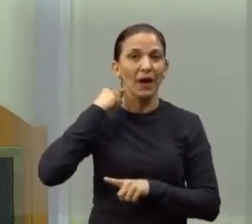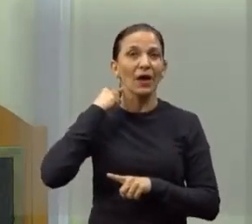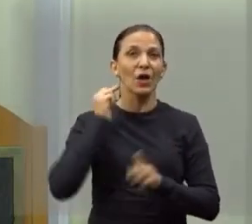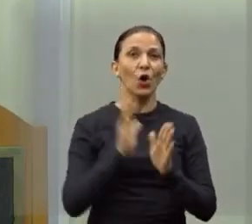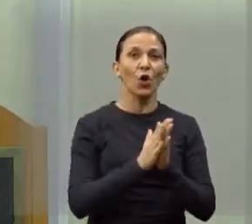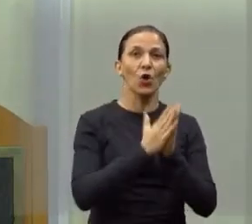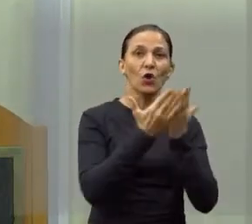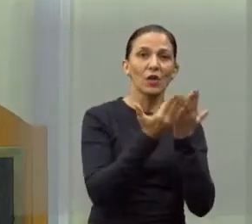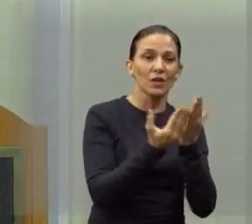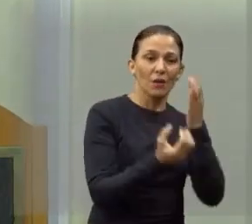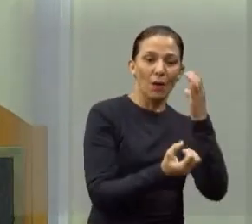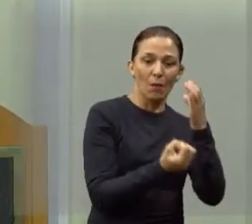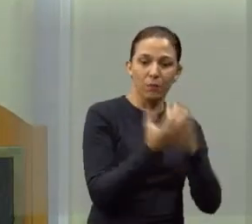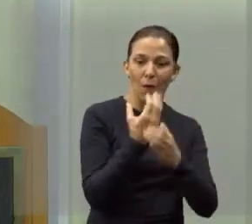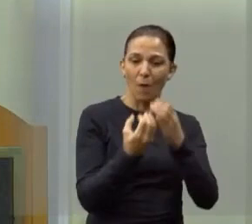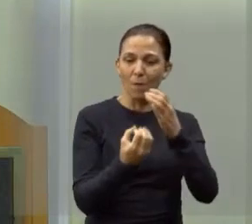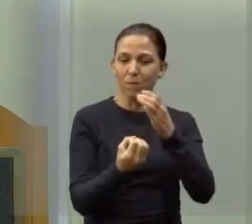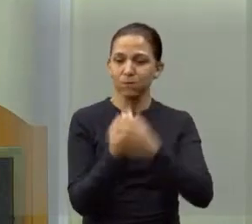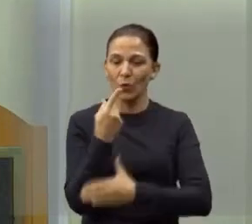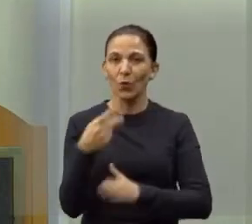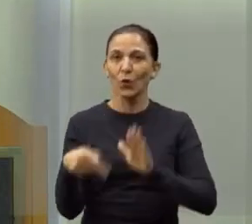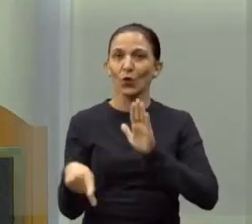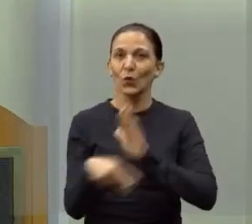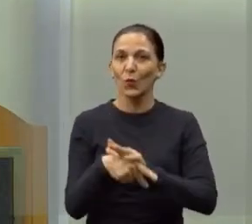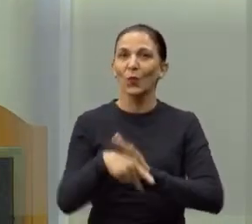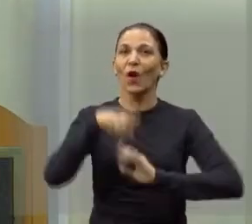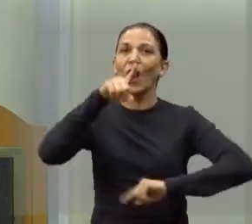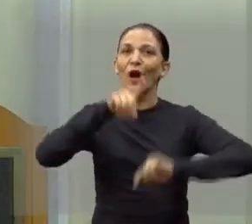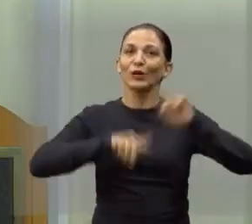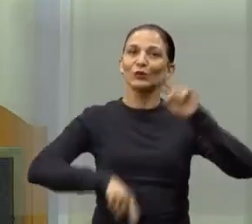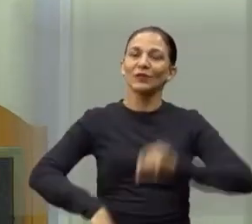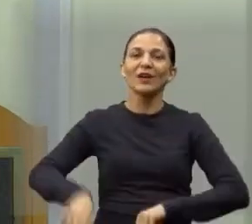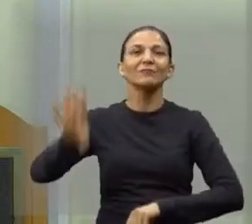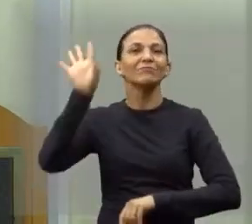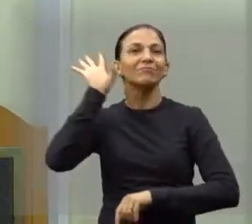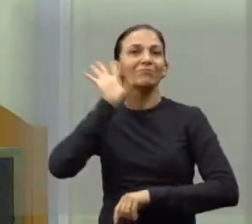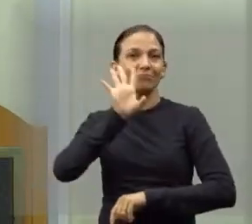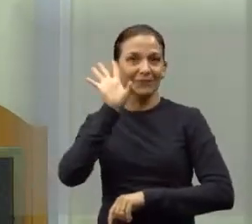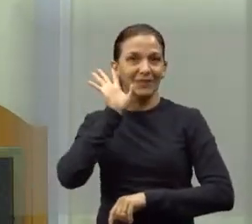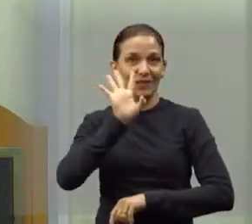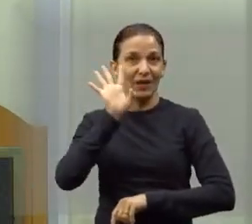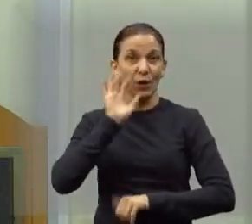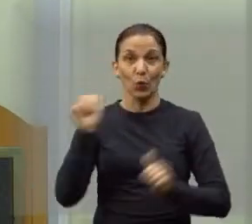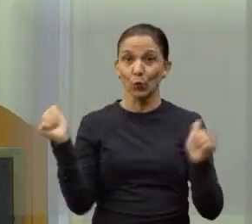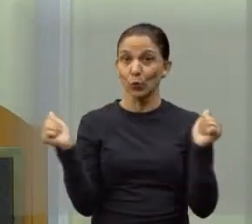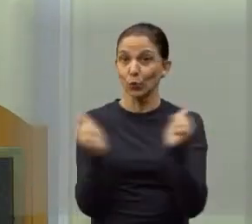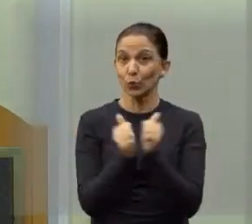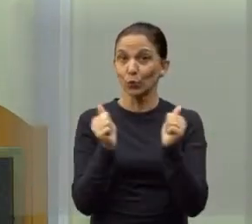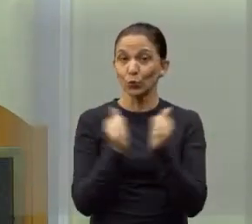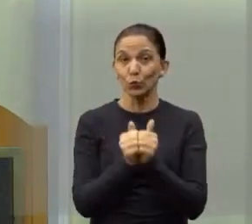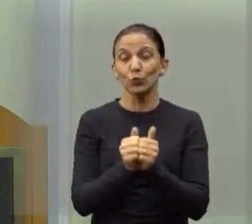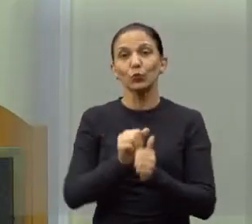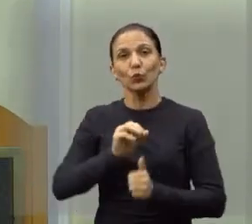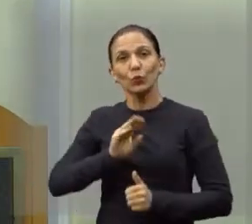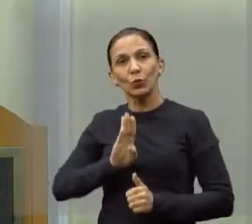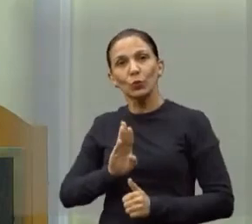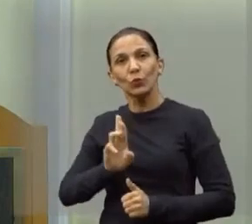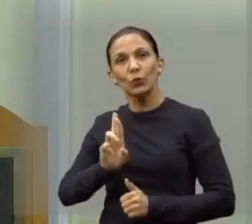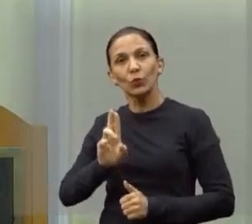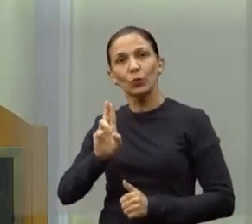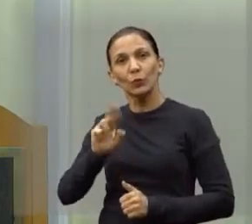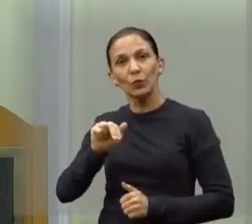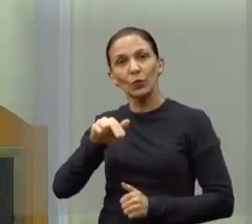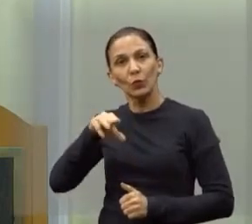de autores locais, e vai ser uma atividade muito bacana. Estive acompanhada de Bruno Caldeira, poeta